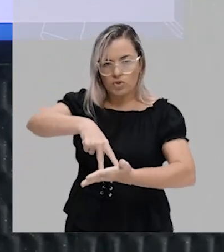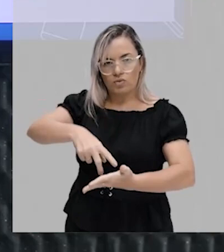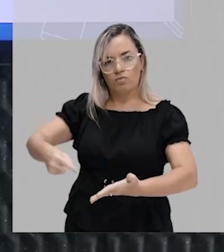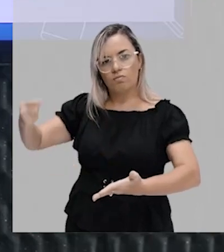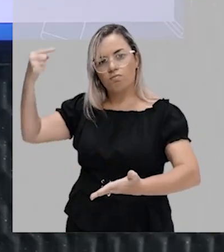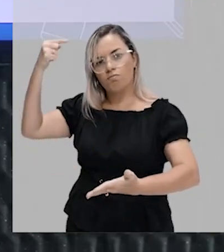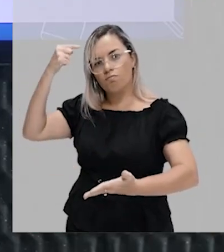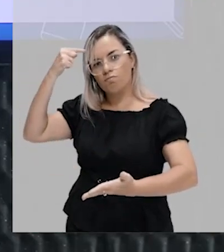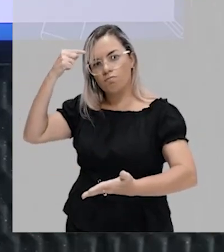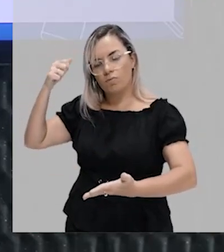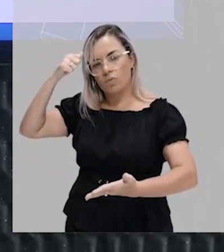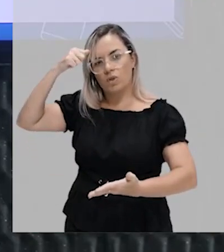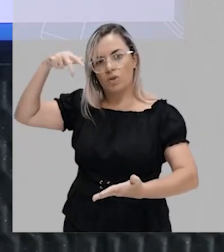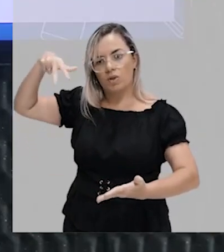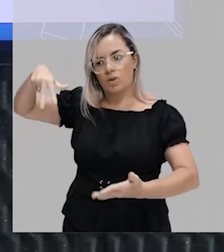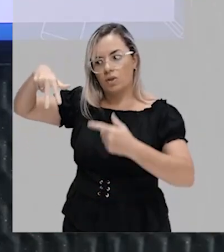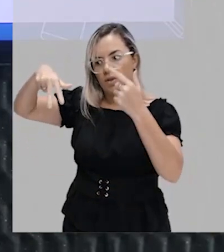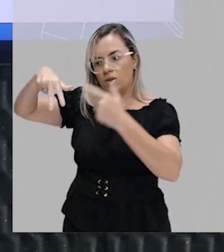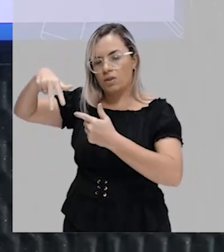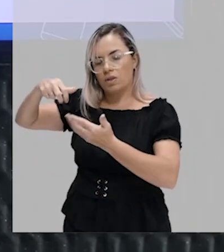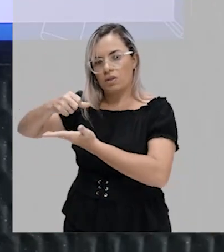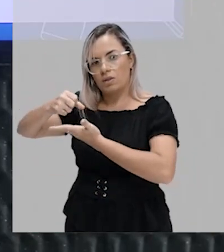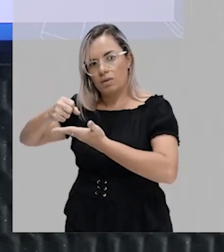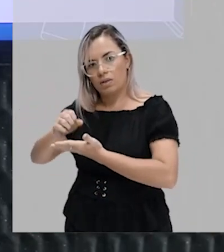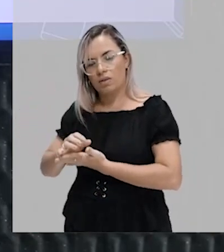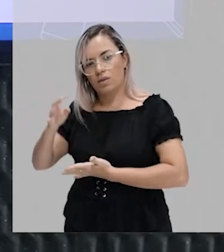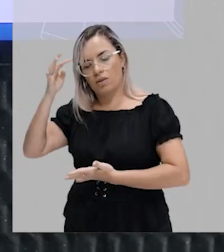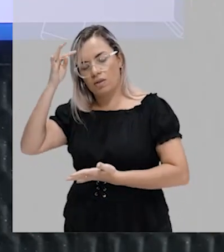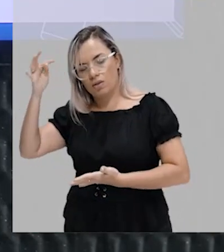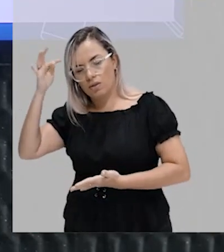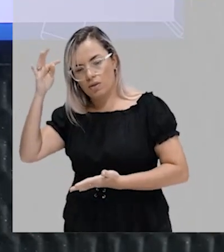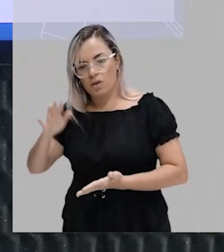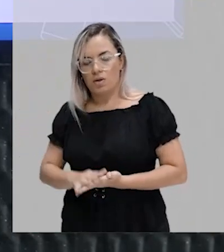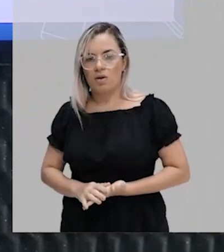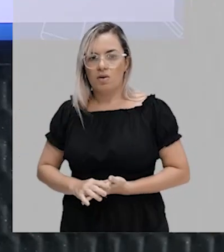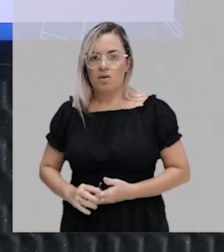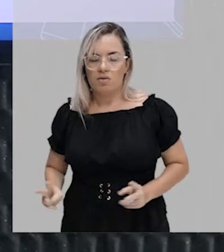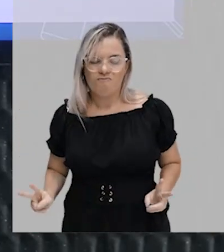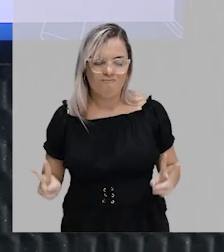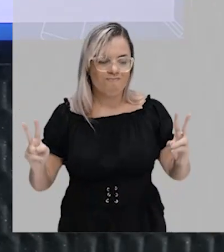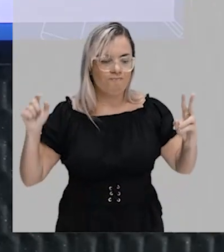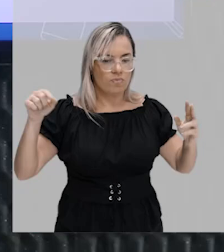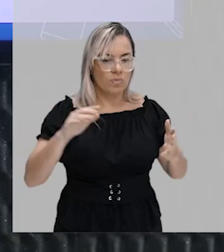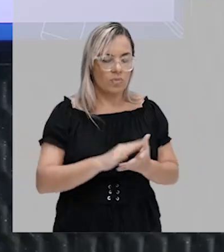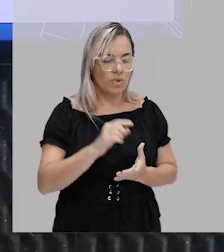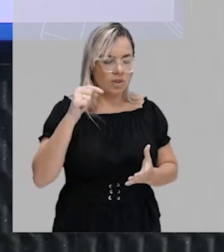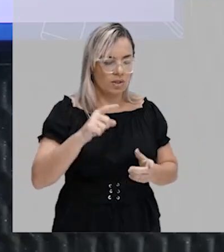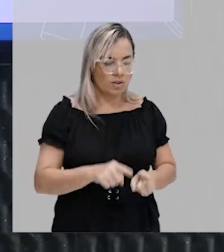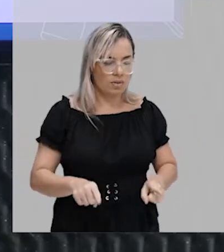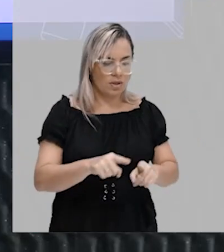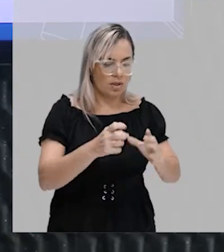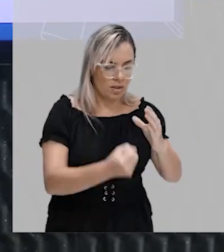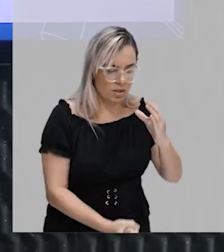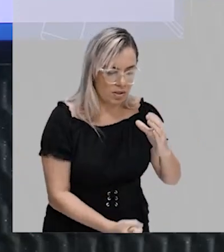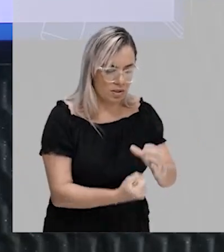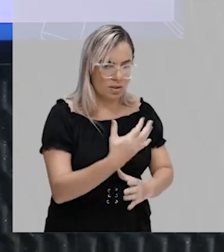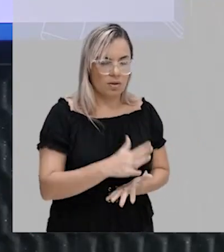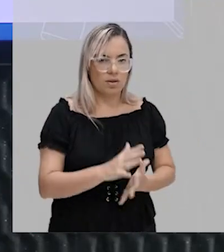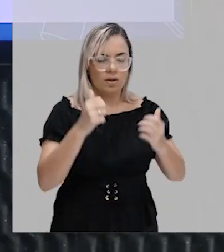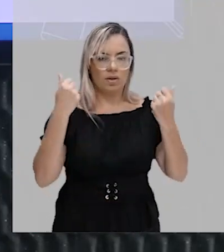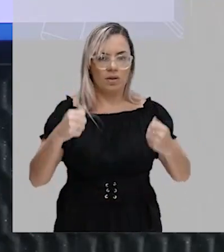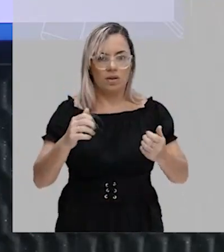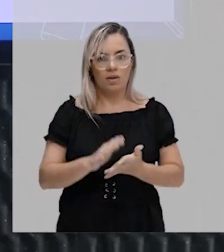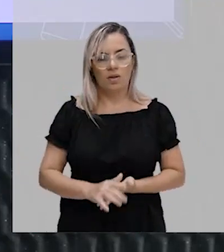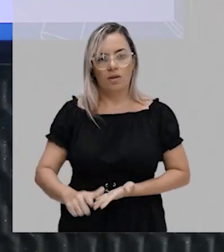Comte. Então você tem uma supervalorização da ciência como área de conhecimento e a criação da necessidade também de ter